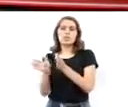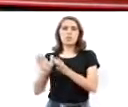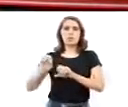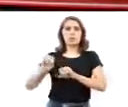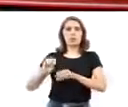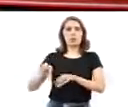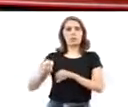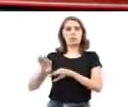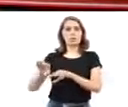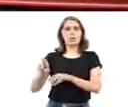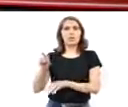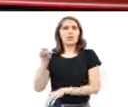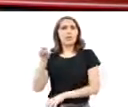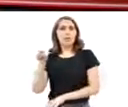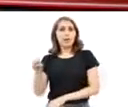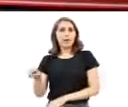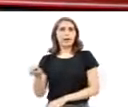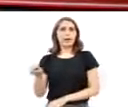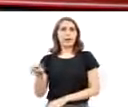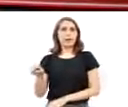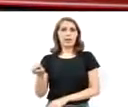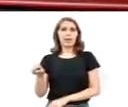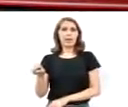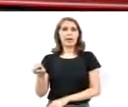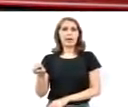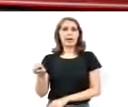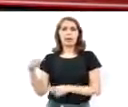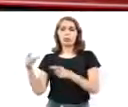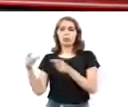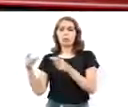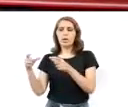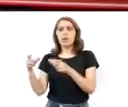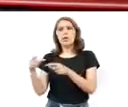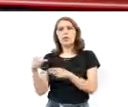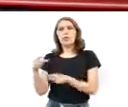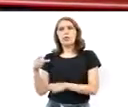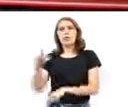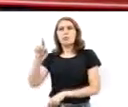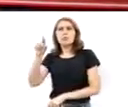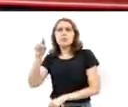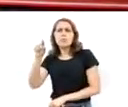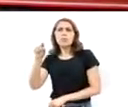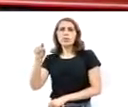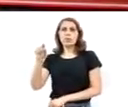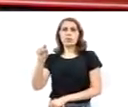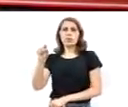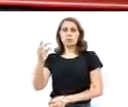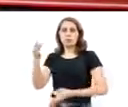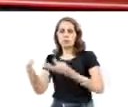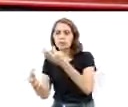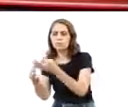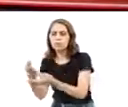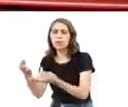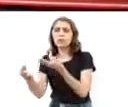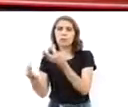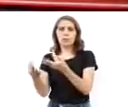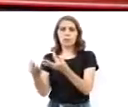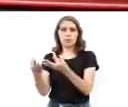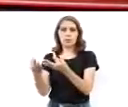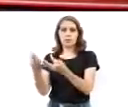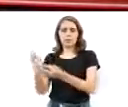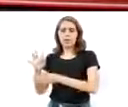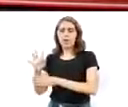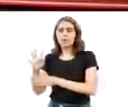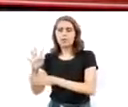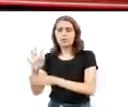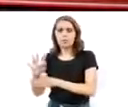ensino, essa criança teve muito mais desigualdade, ela foi muito menor, menos atendida, né? Isso tudo